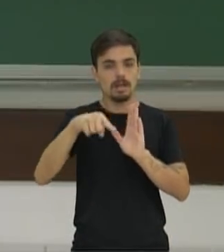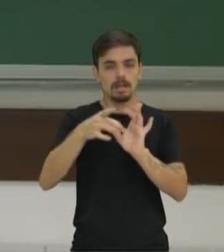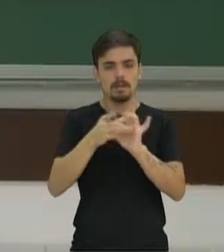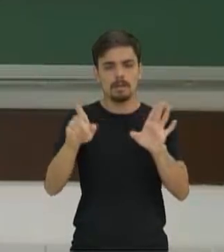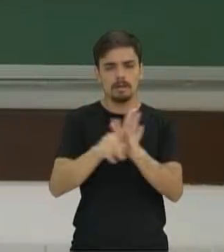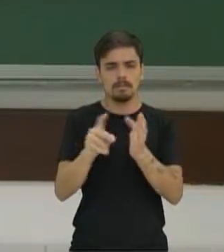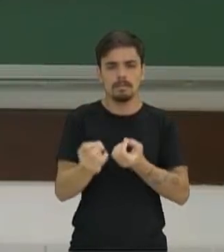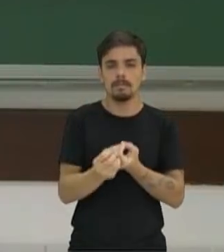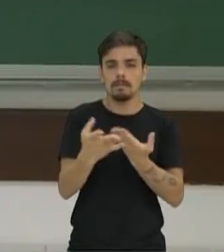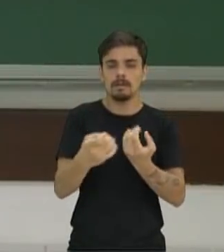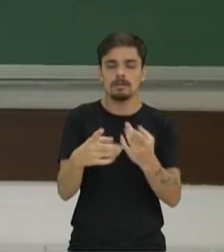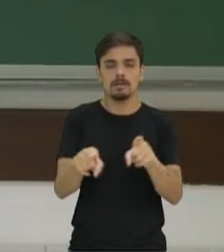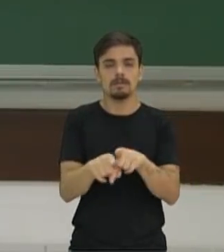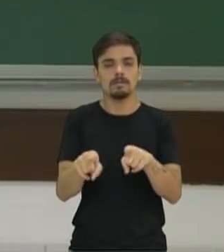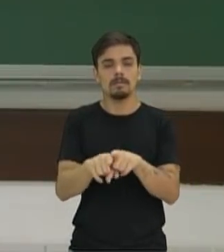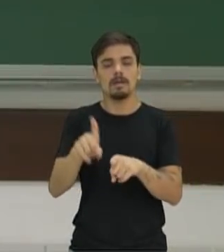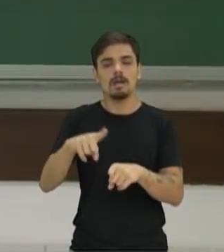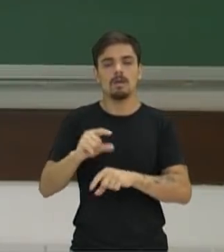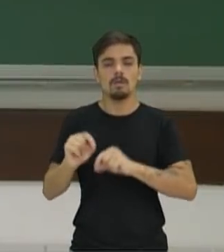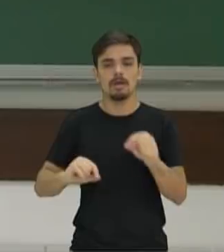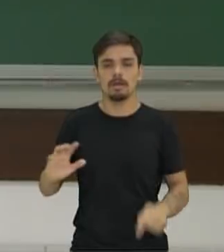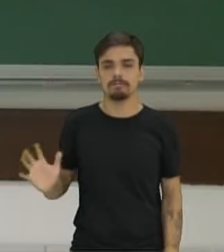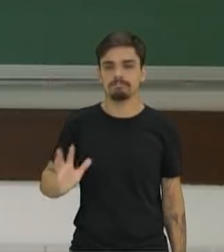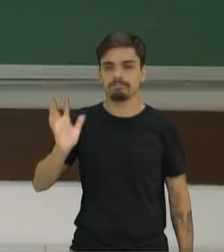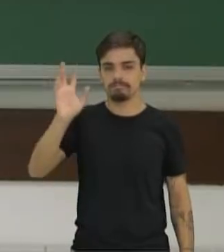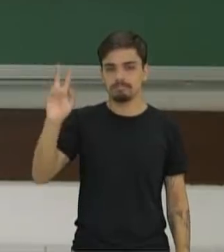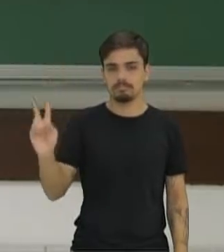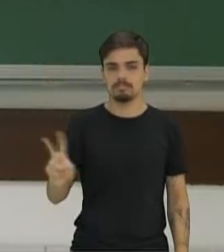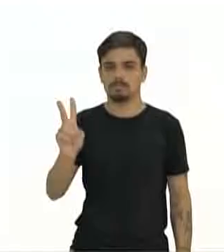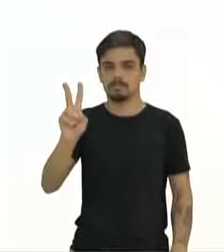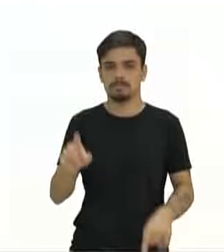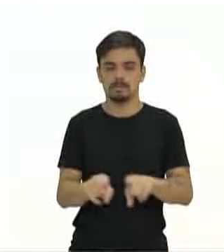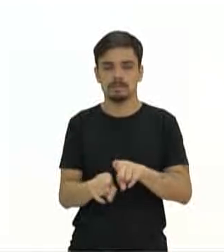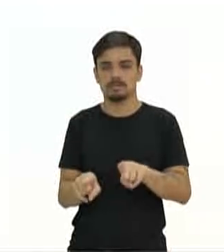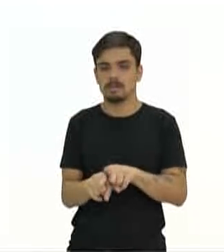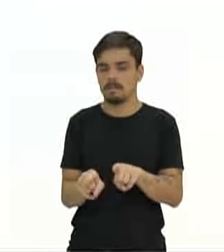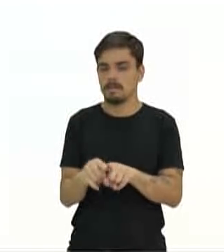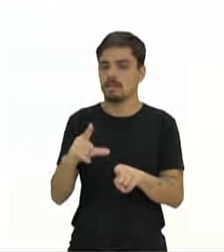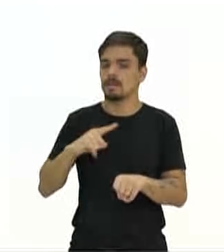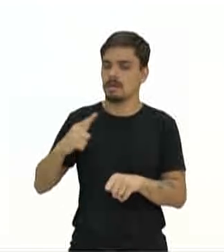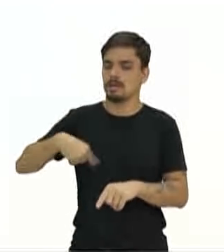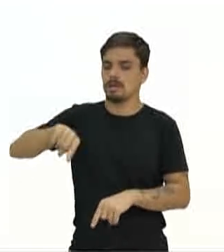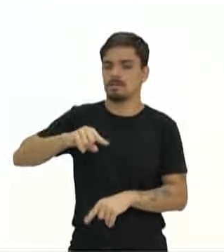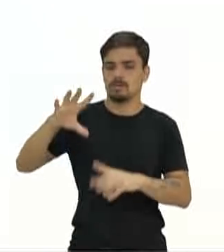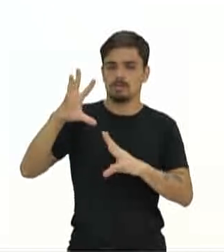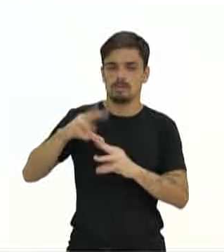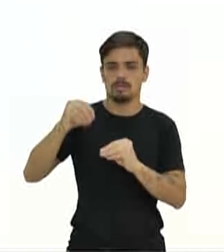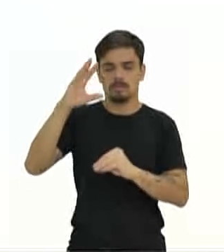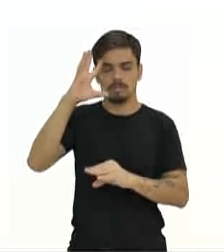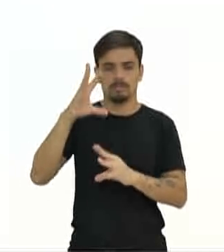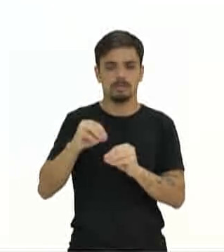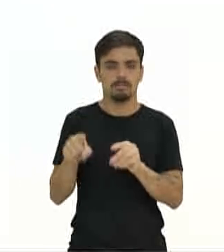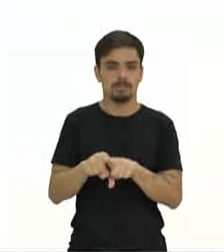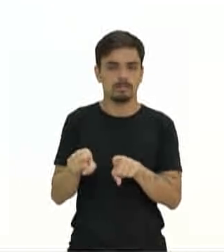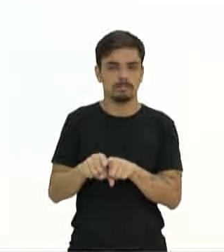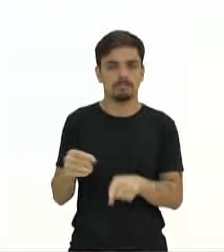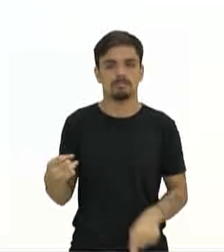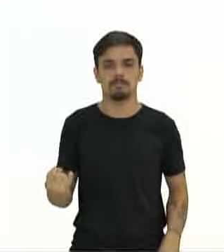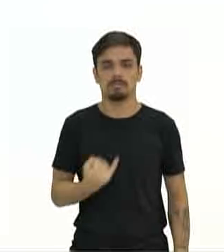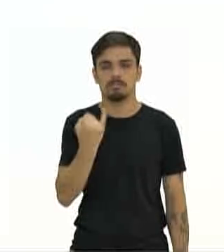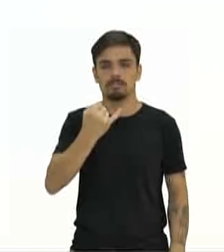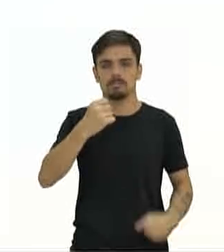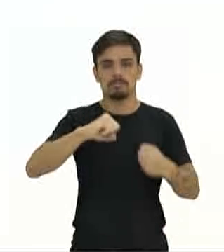de expressão é um dos valores mais caros a todos os que verdadeiramente compreendem a grande importância da